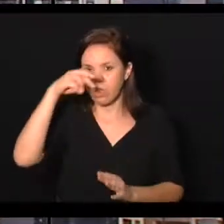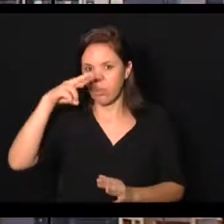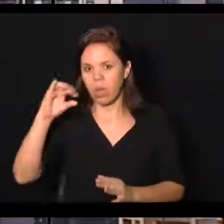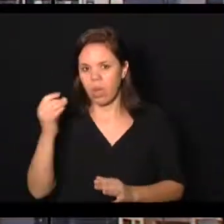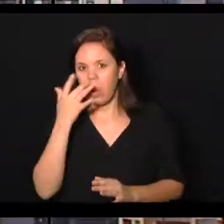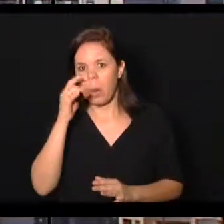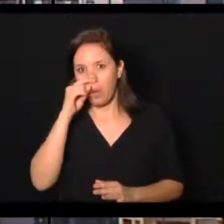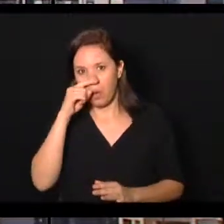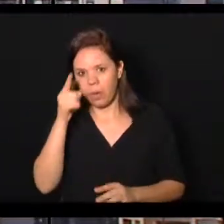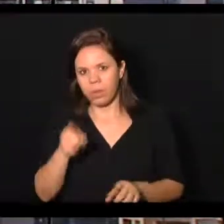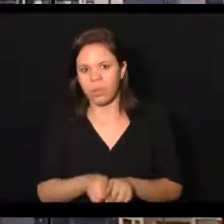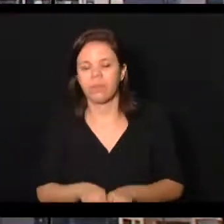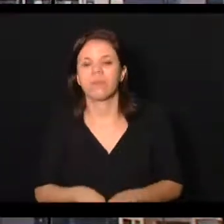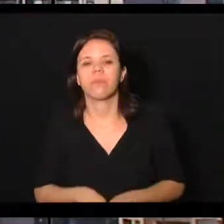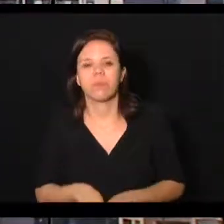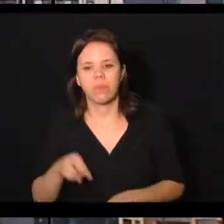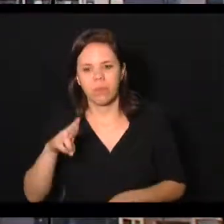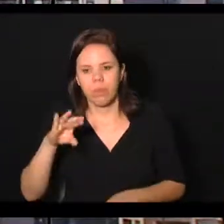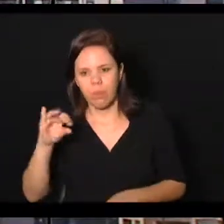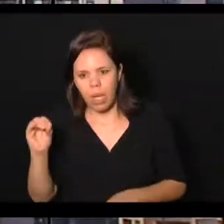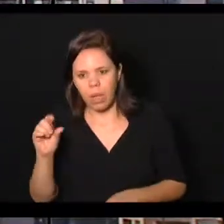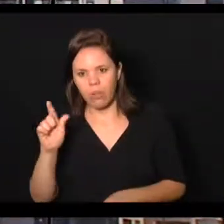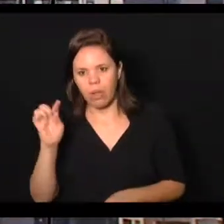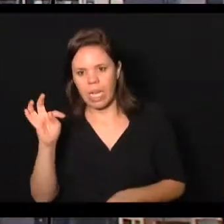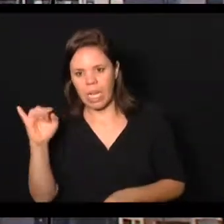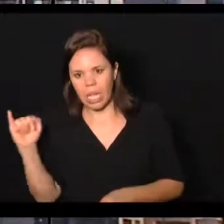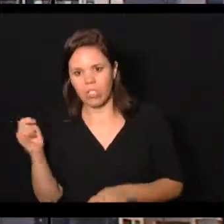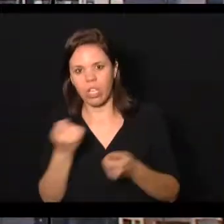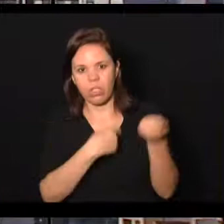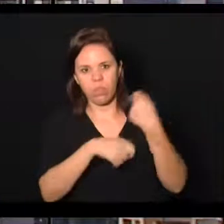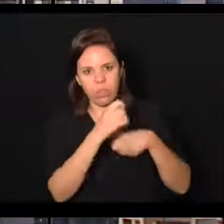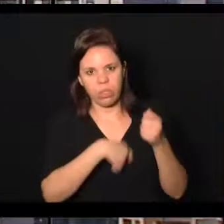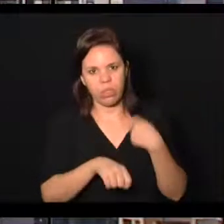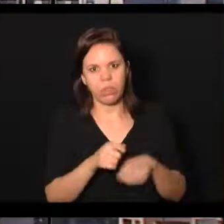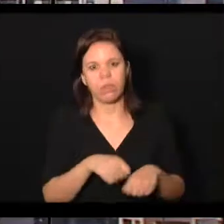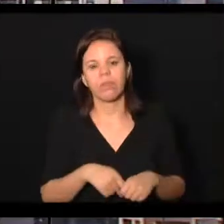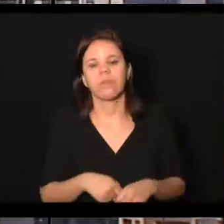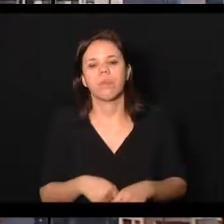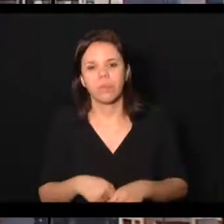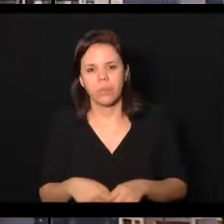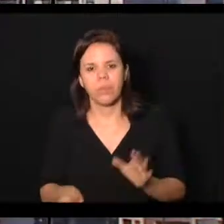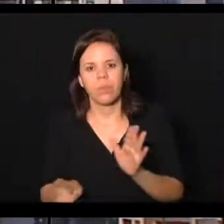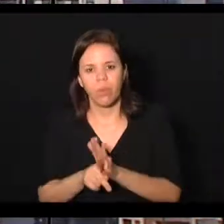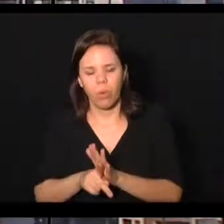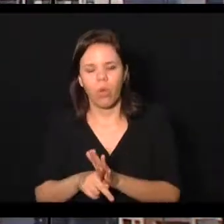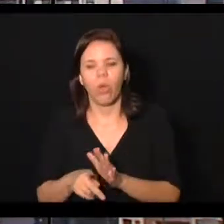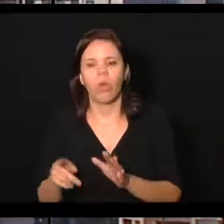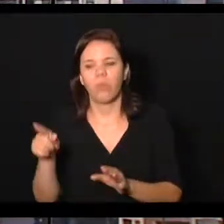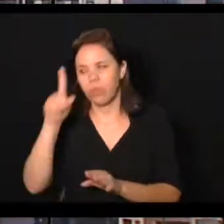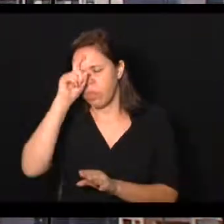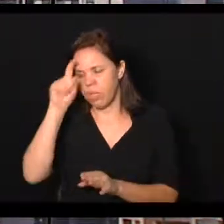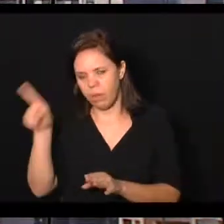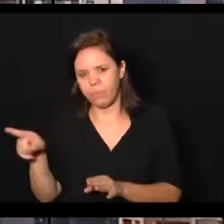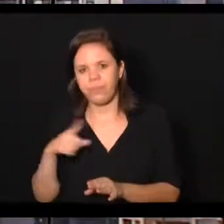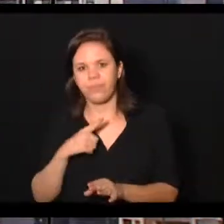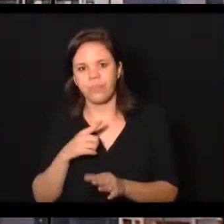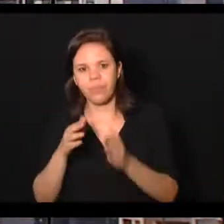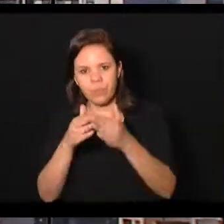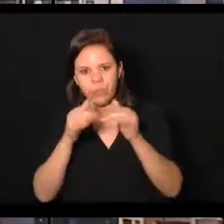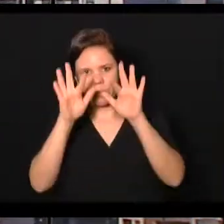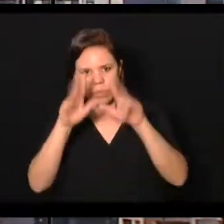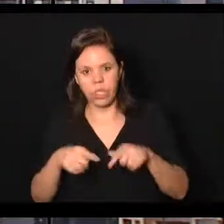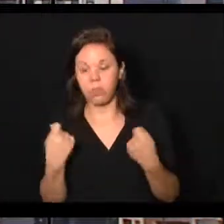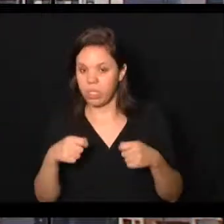Ouro Verde e Mário Gatti, que são administrados pela rede Mário Gatti. O requerimento precisa de